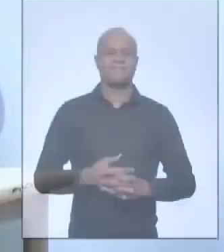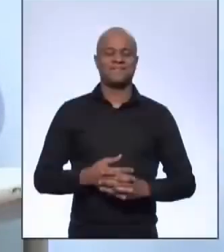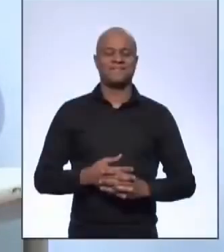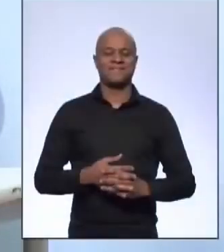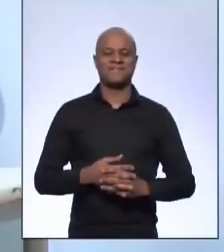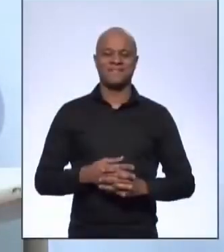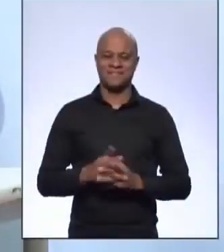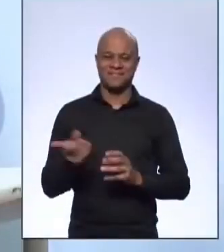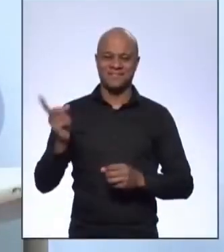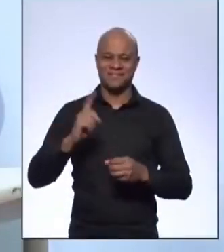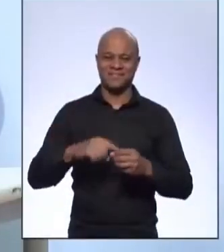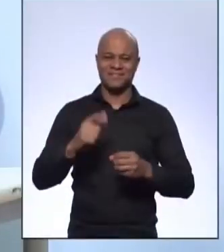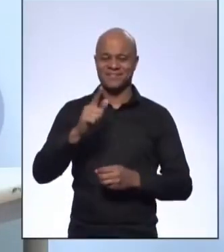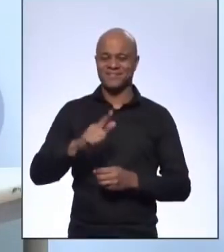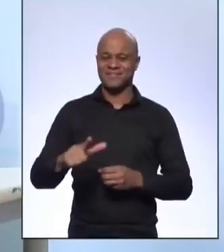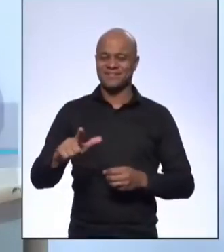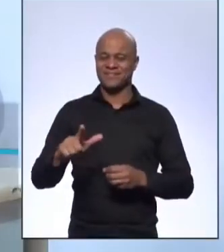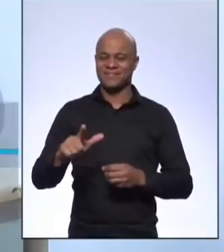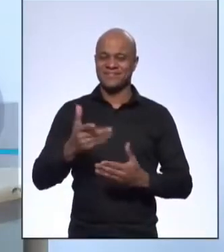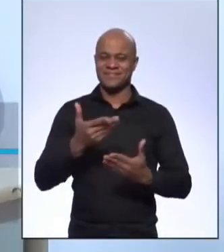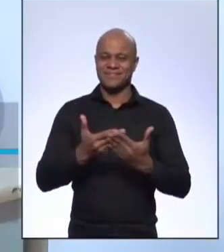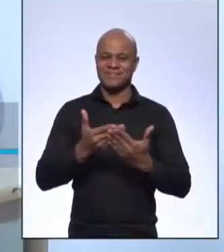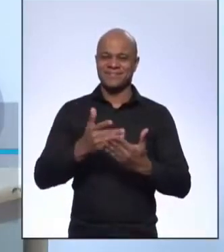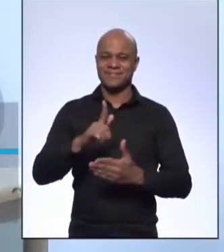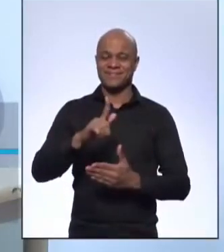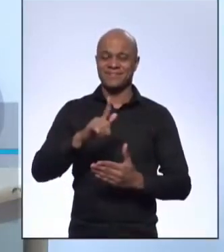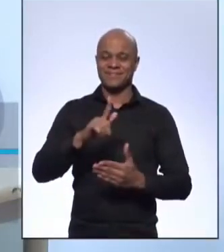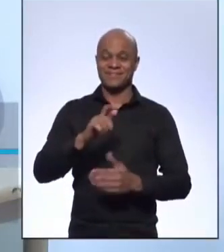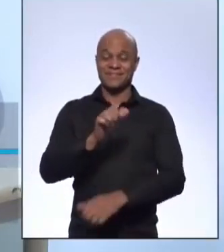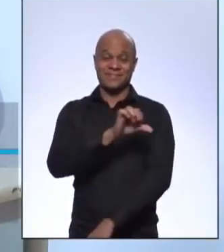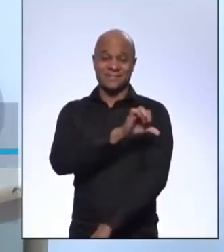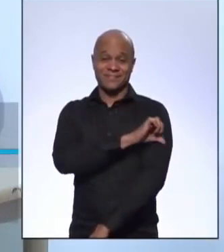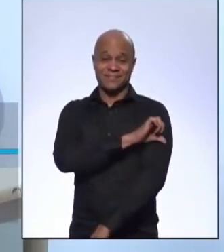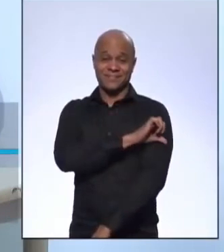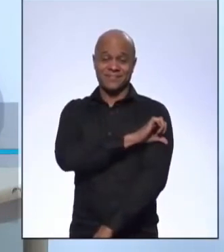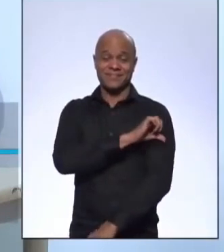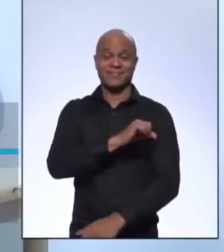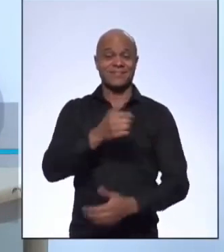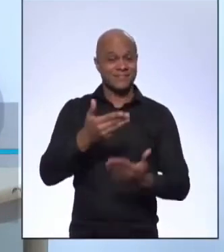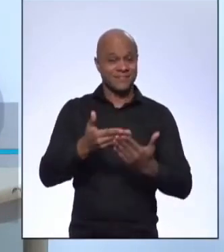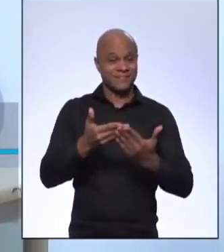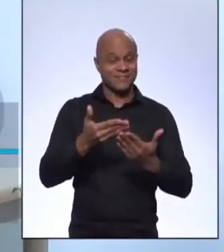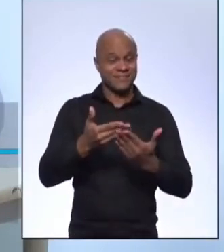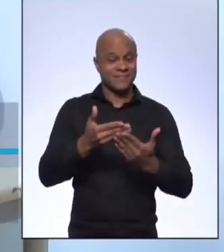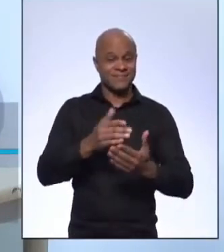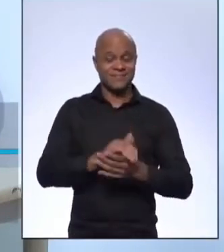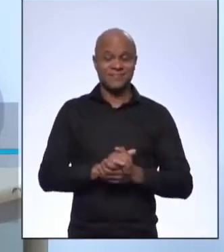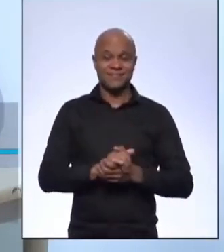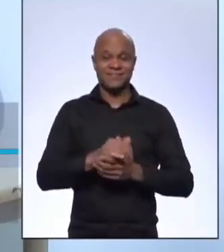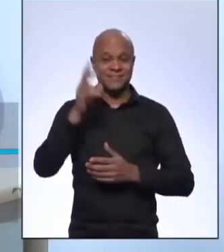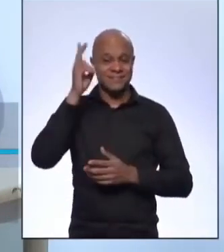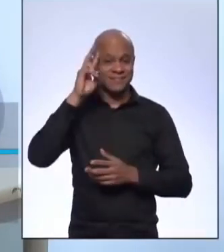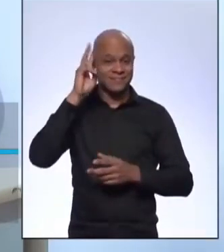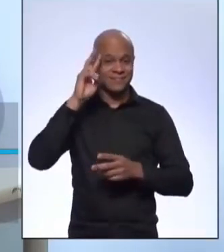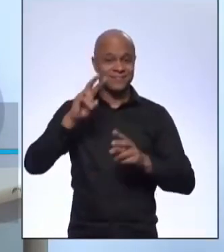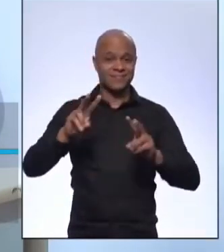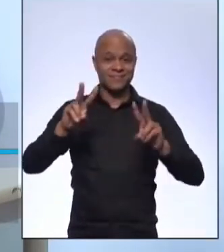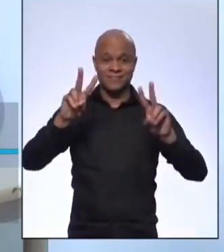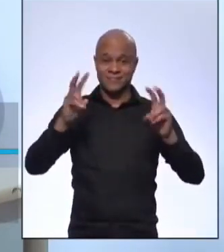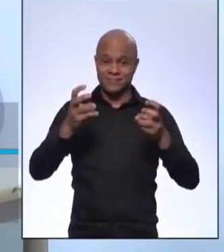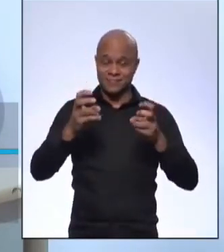Olá, voltamos aqui para a aula de Geografia do 9º ano do Ensino Fundamental. Lembrando que o tema da aula de hoje